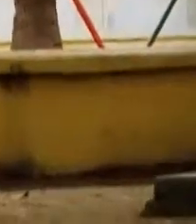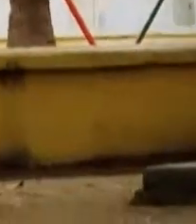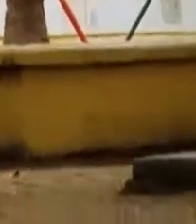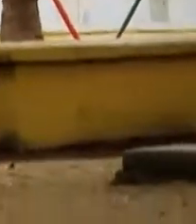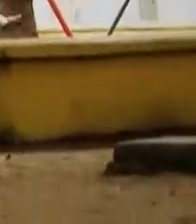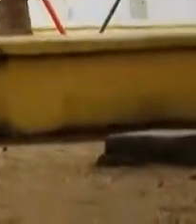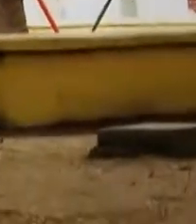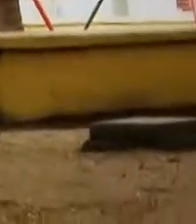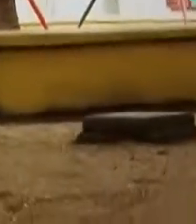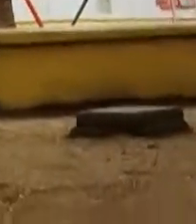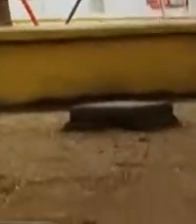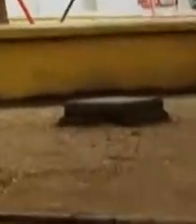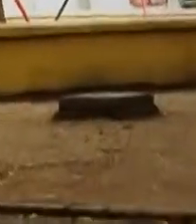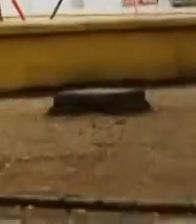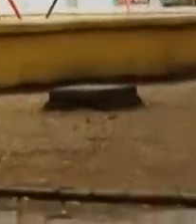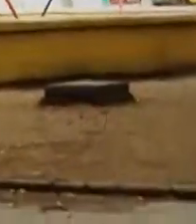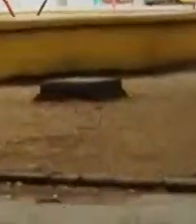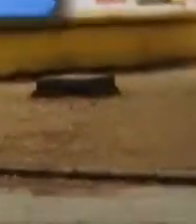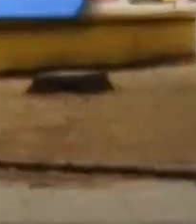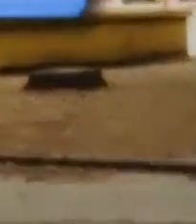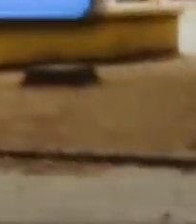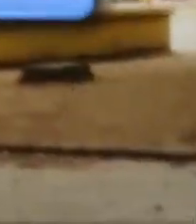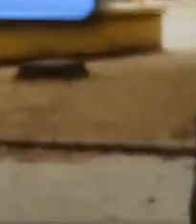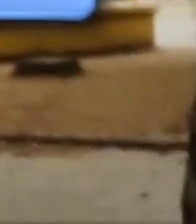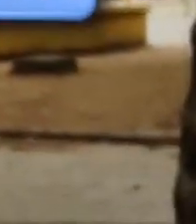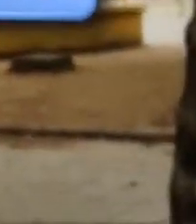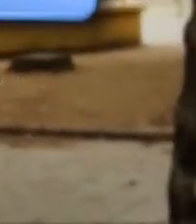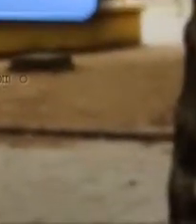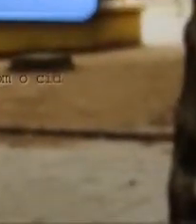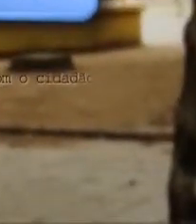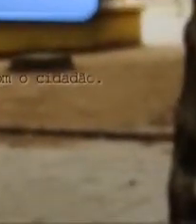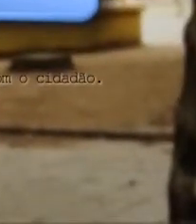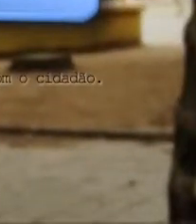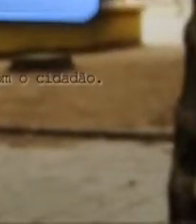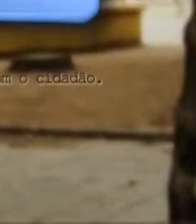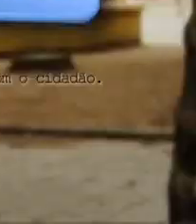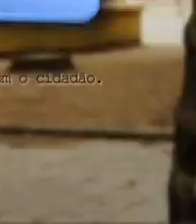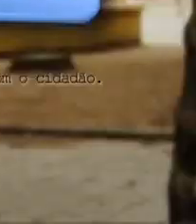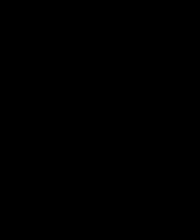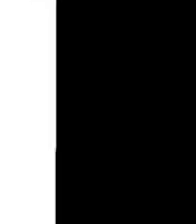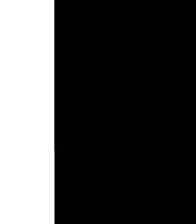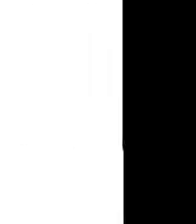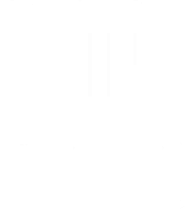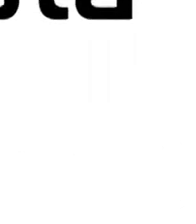TV Câmara Pelotas, cada vez mais conectada com o cidadão.